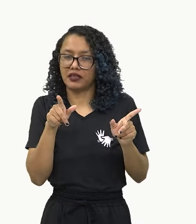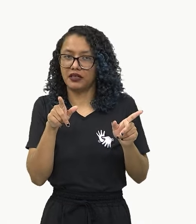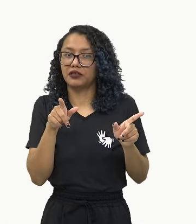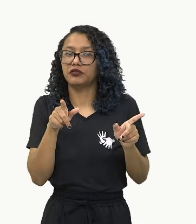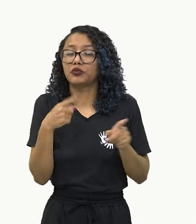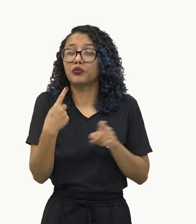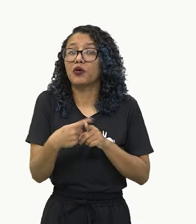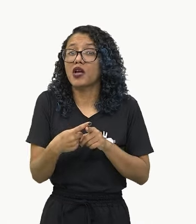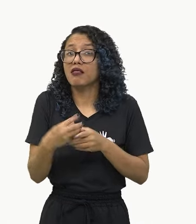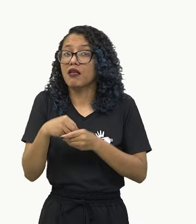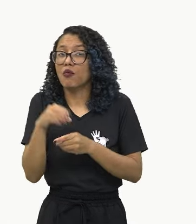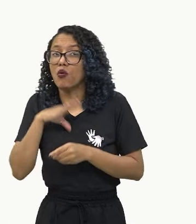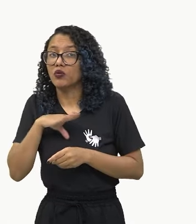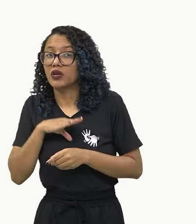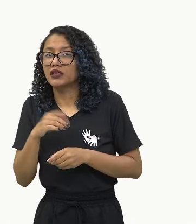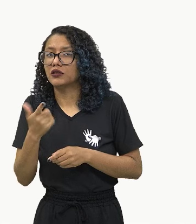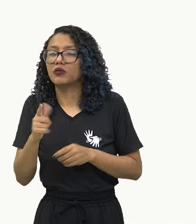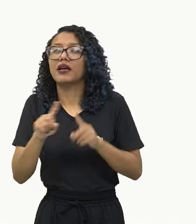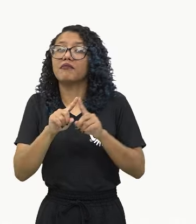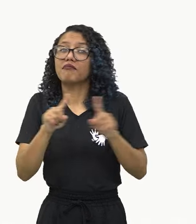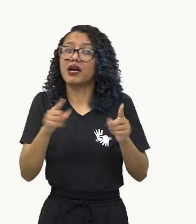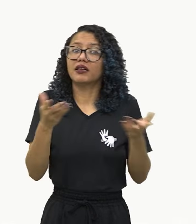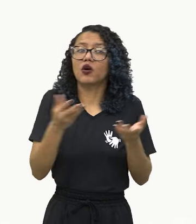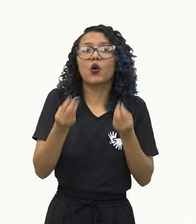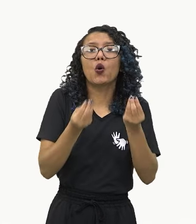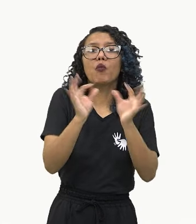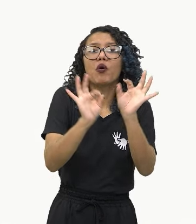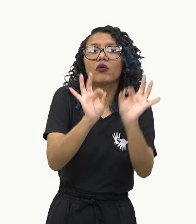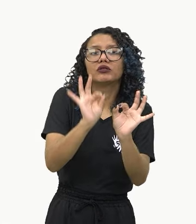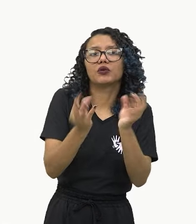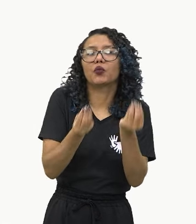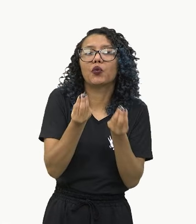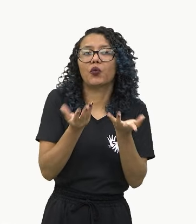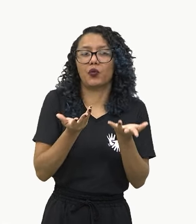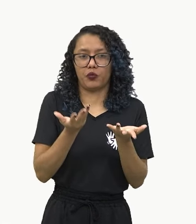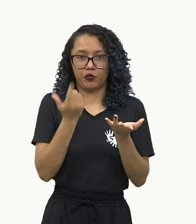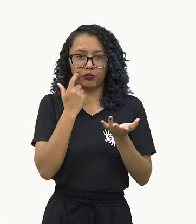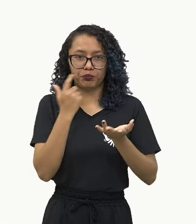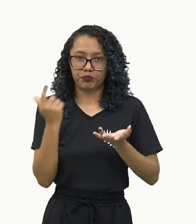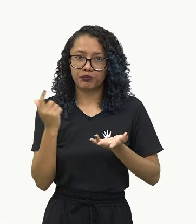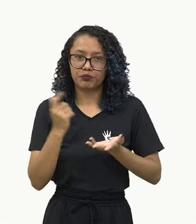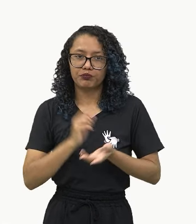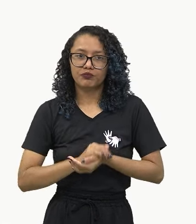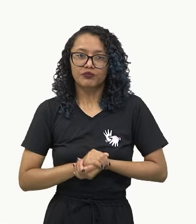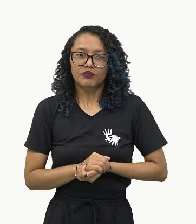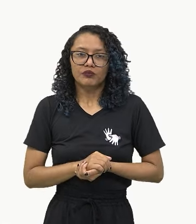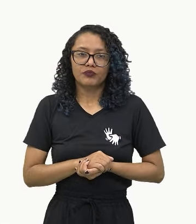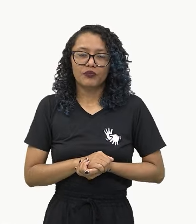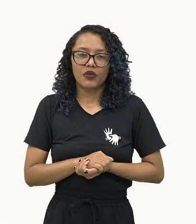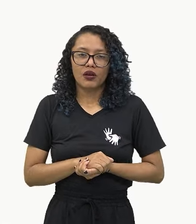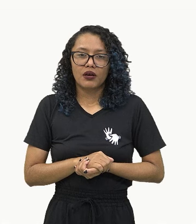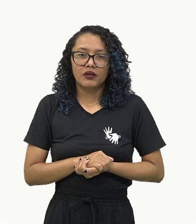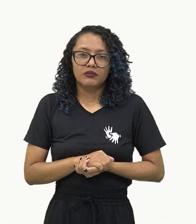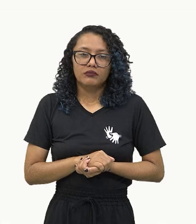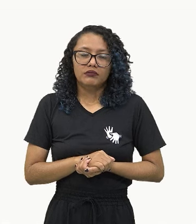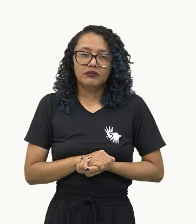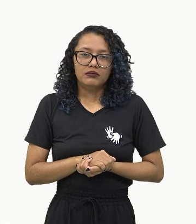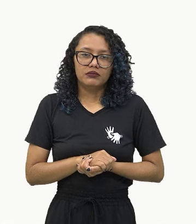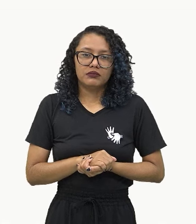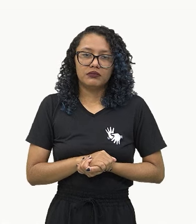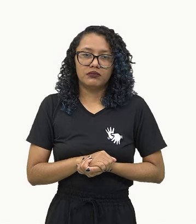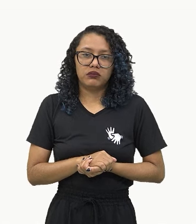português, vamos ver como ele se forma. Então, a formação do pretérito perfeito composto. Para começar, como